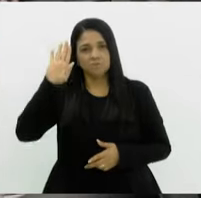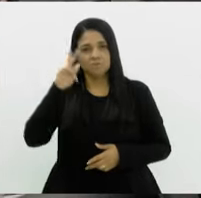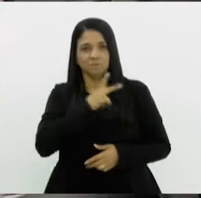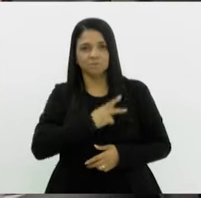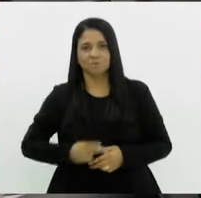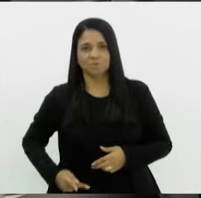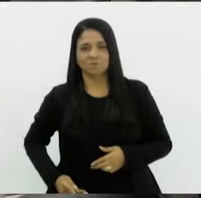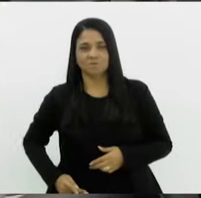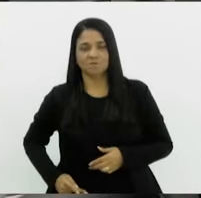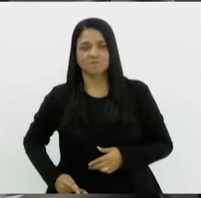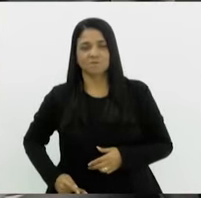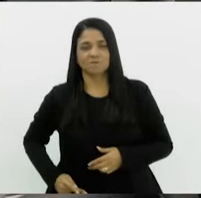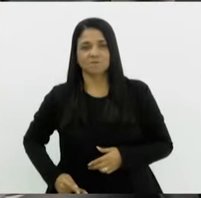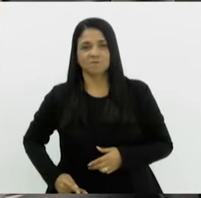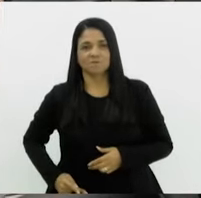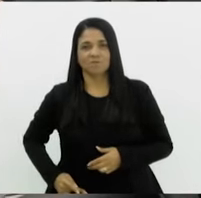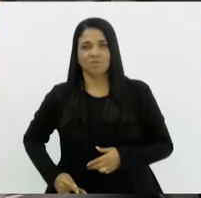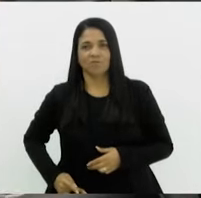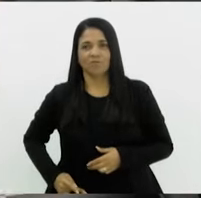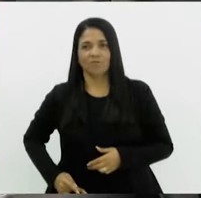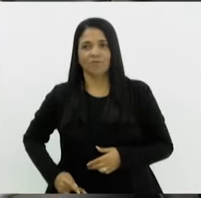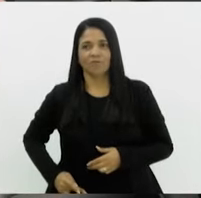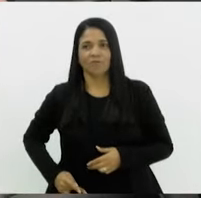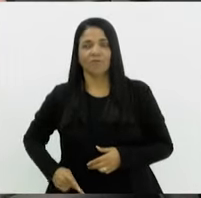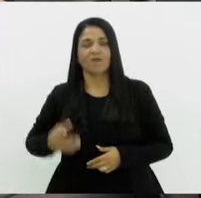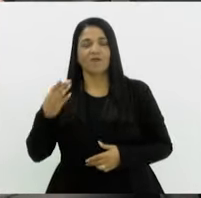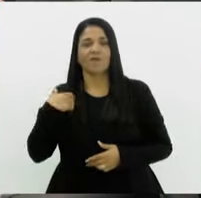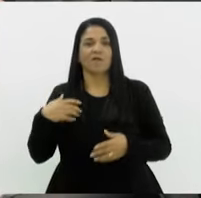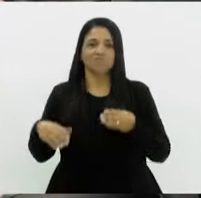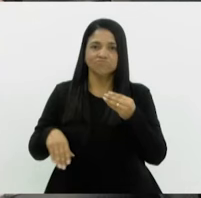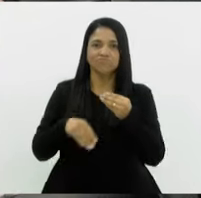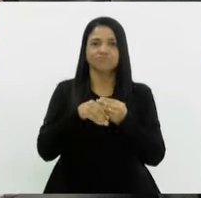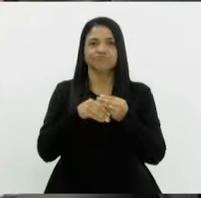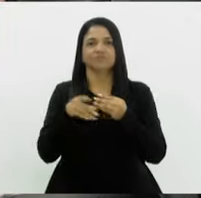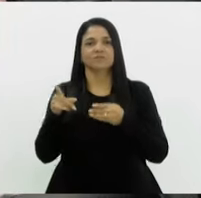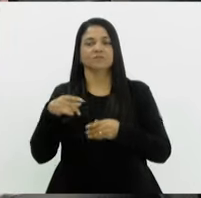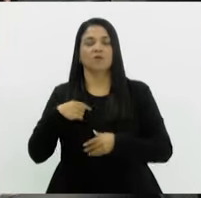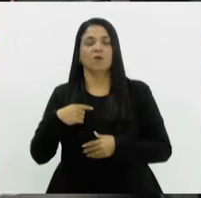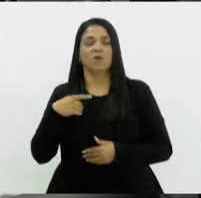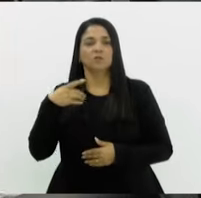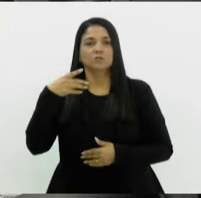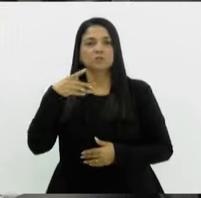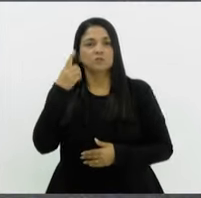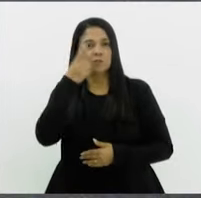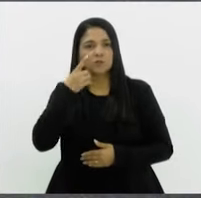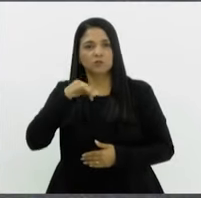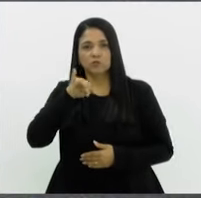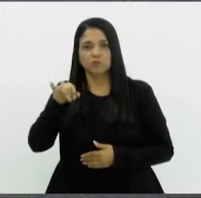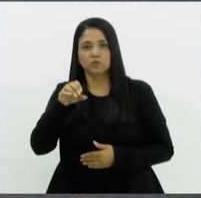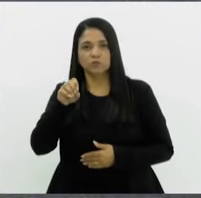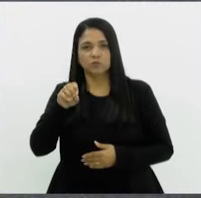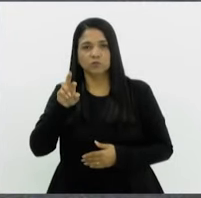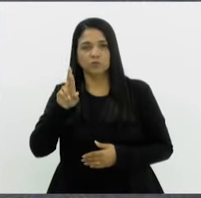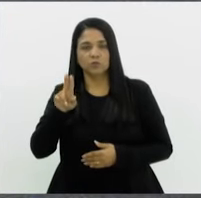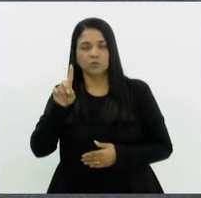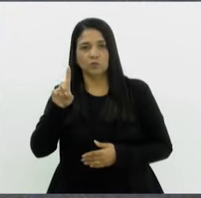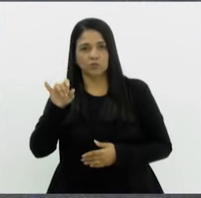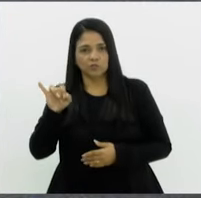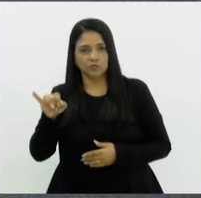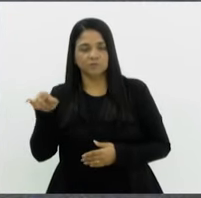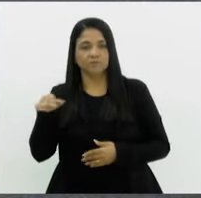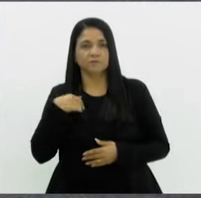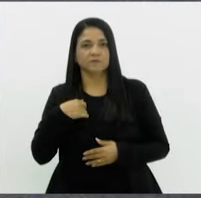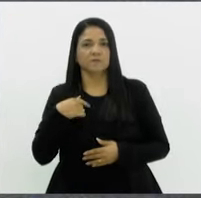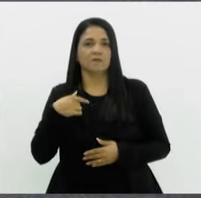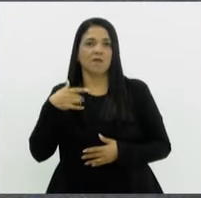parte aqui, eu quero fazer coro ao deputado Jordi com relação, infelizmente, à